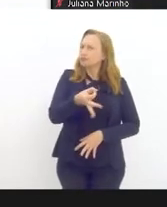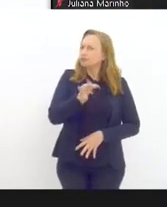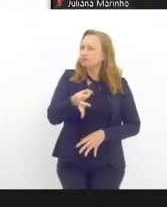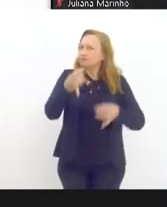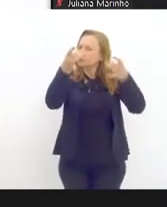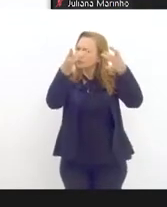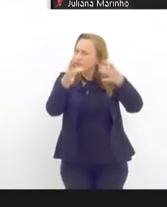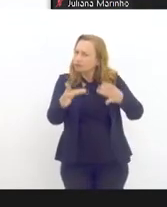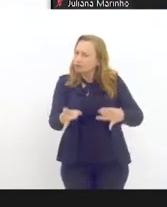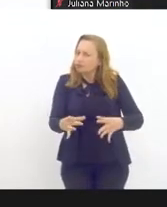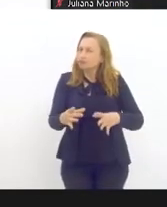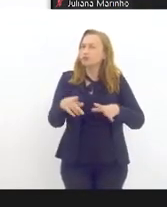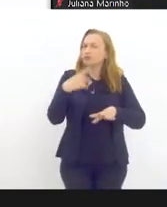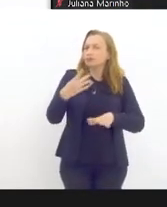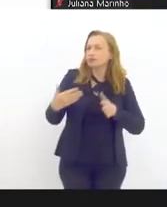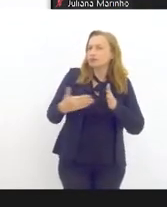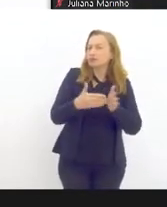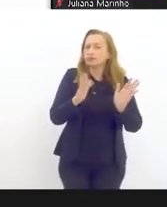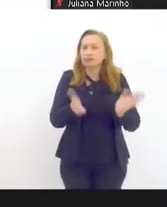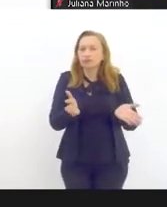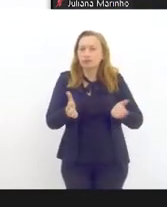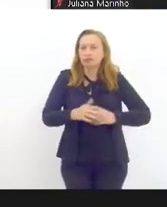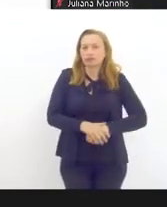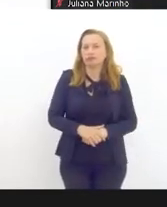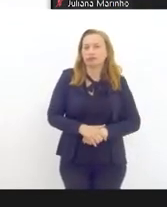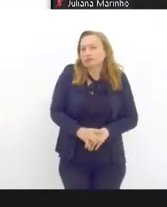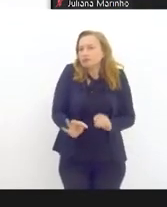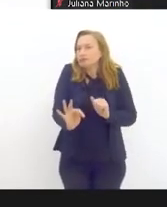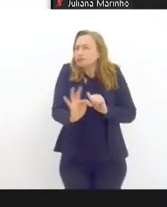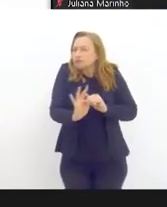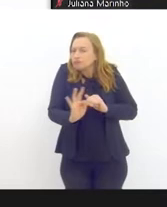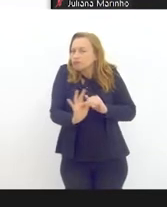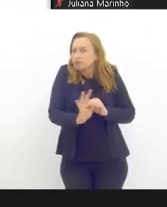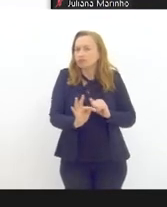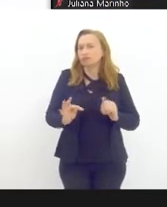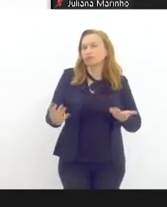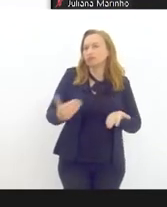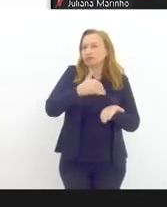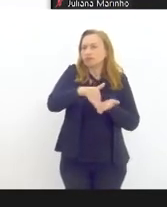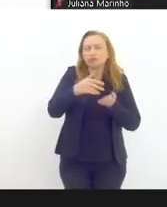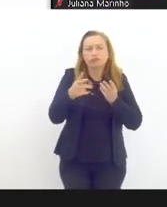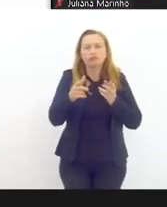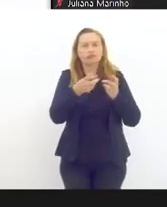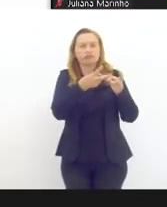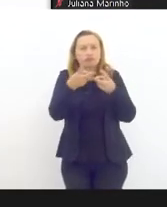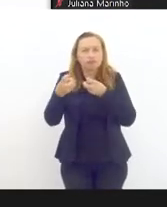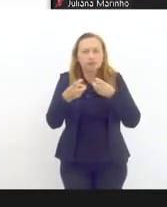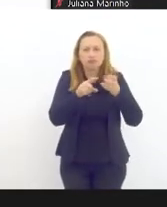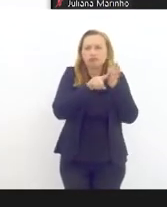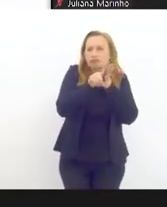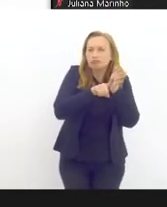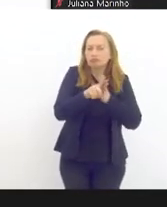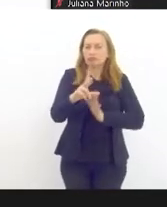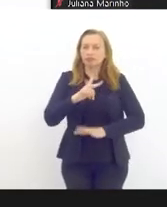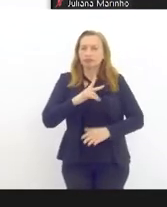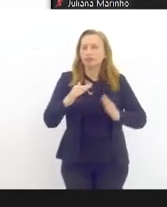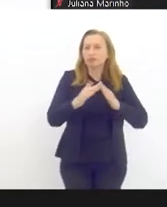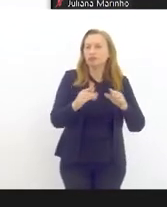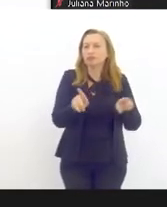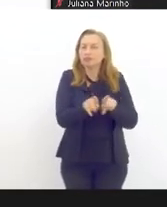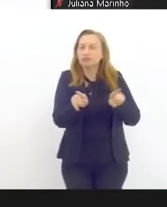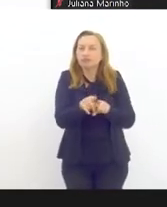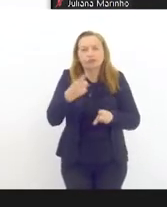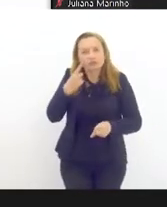o que a gente vem colocando até agora. Então, aqui, questão técnica para as secretarias estarem olhando para a própria casa, aqui também ver,